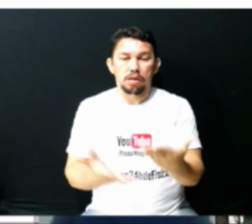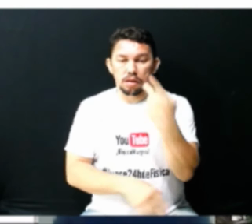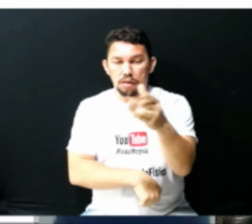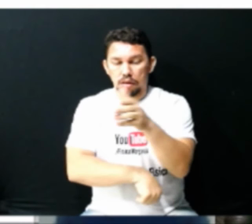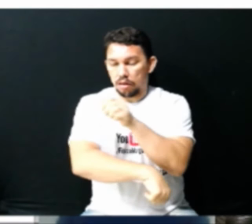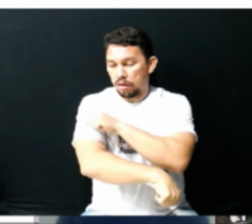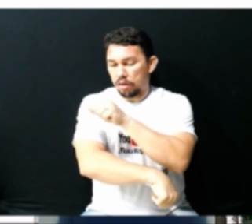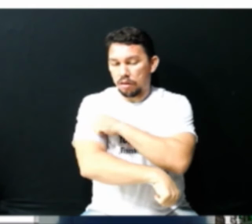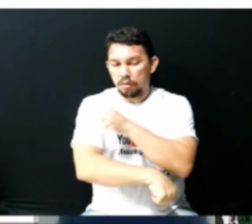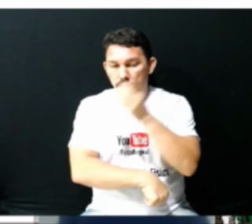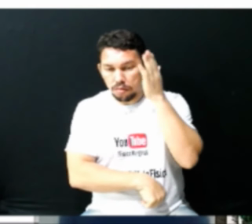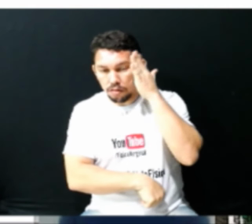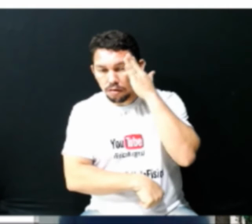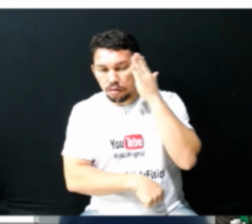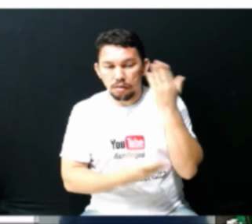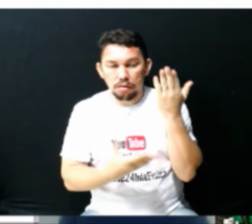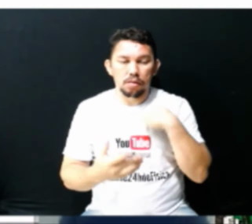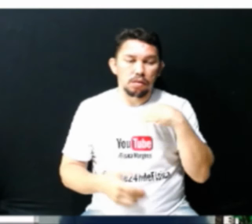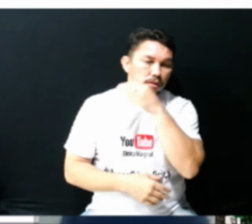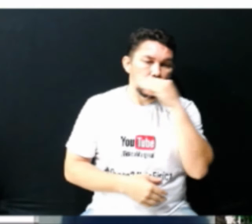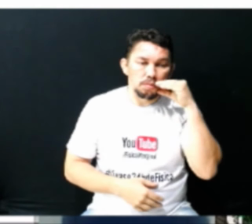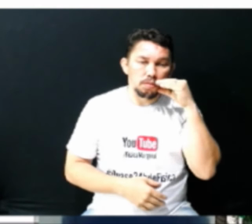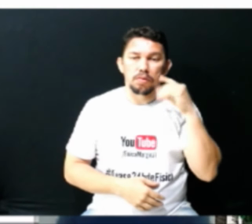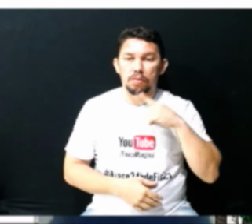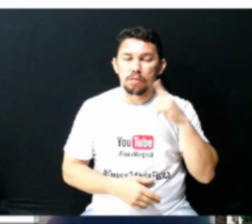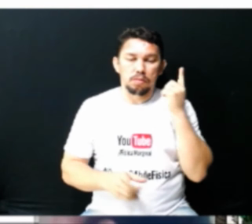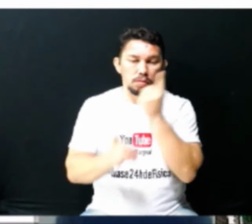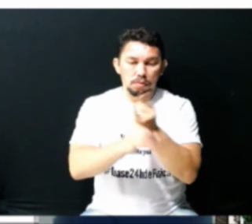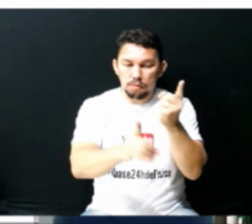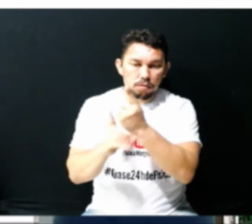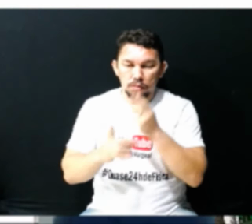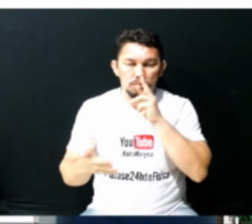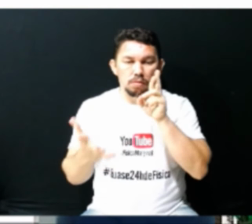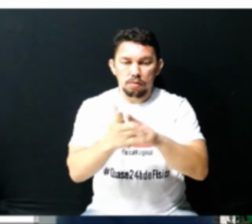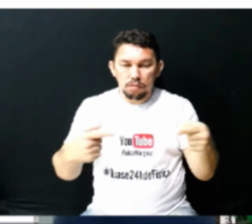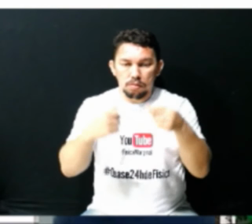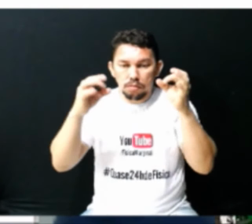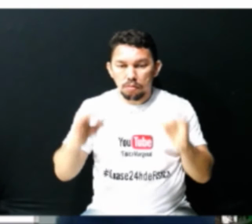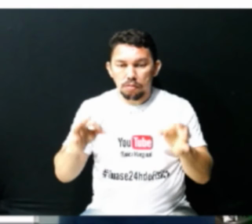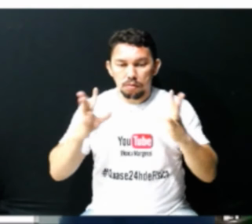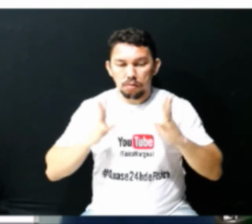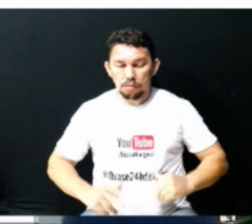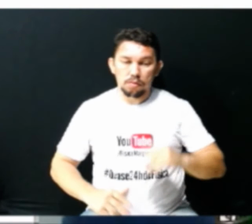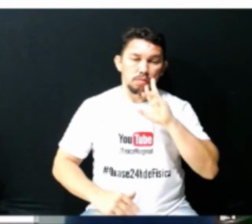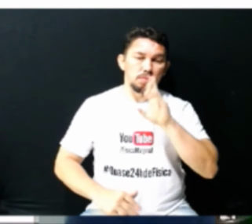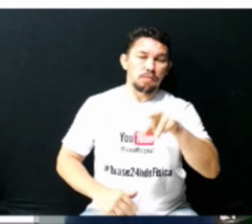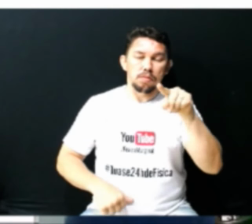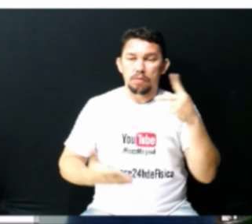a maturidade, às vezes, de chegar a encontrar a resposta correta. Eu costumo dizer para os alunos que errar esse tipo de questão não